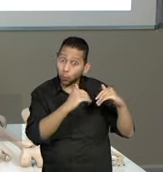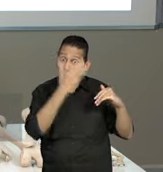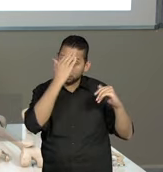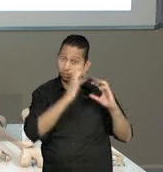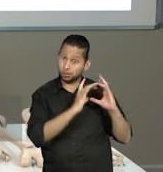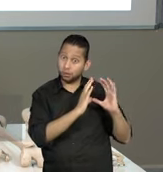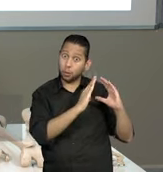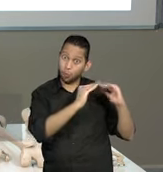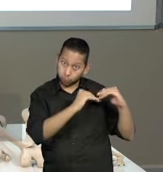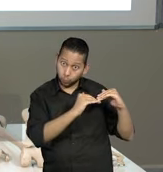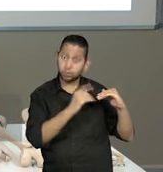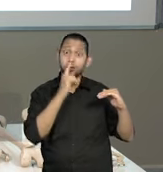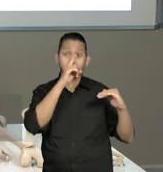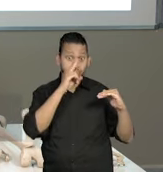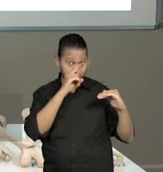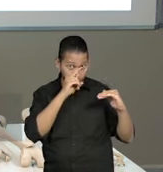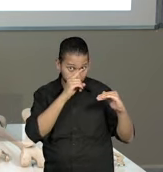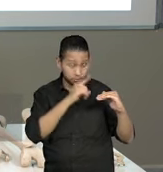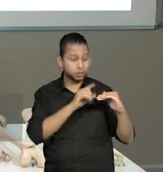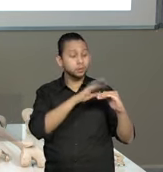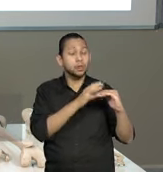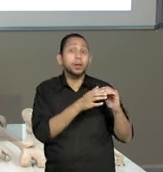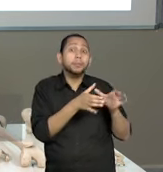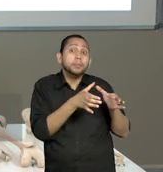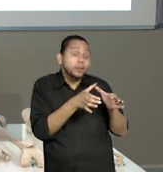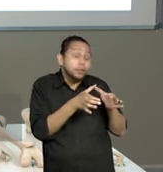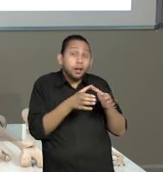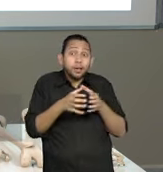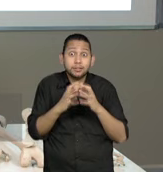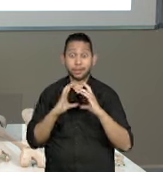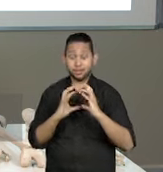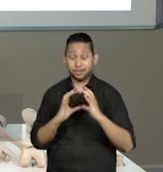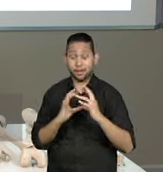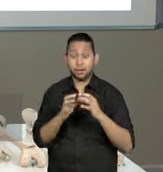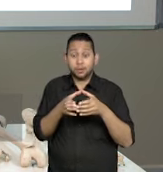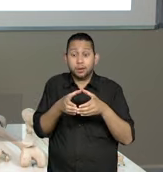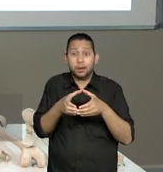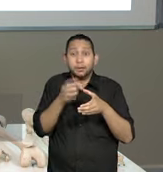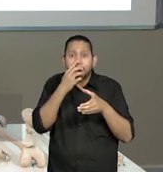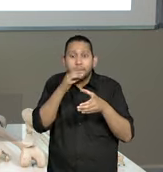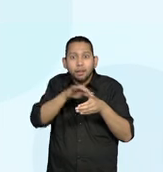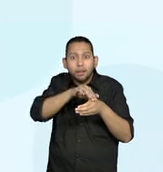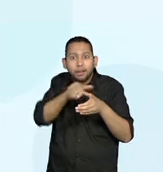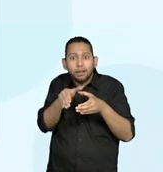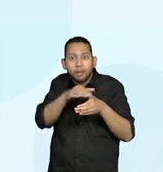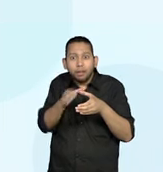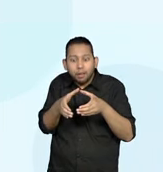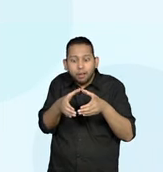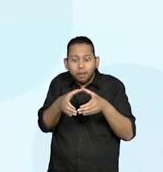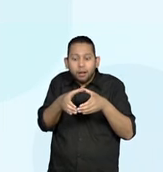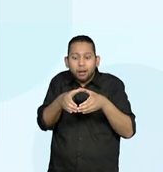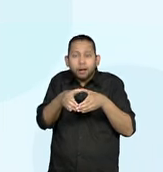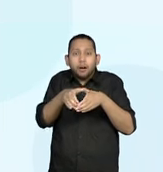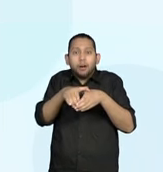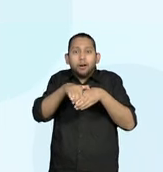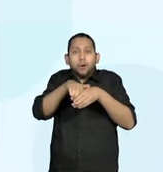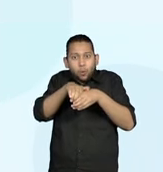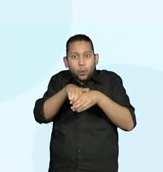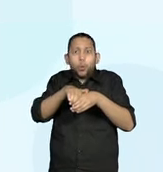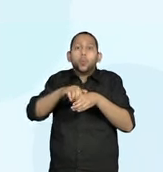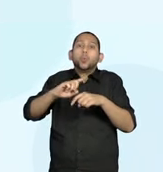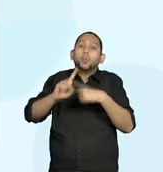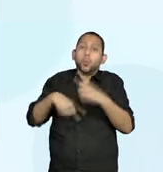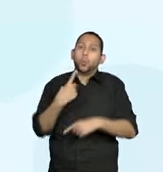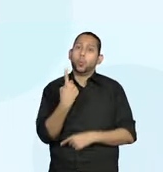feche, para proteger esses órgãos aí do sistema nervoso. Vamos falar agora